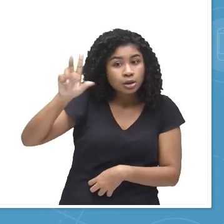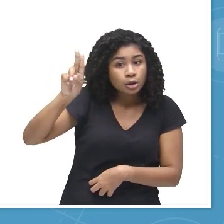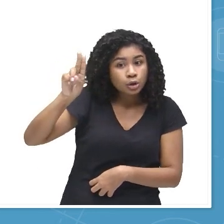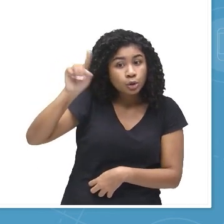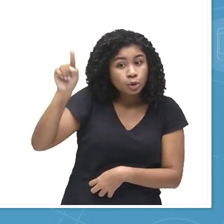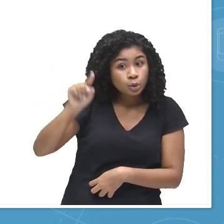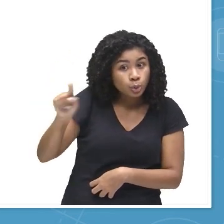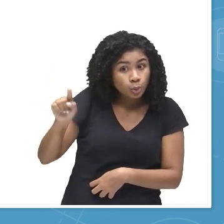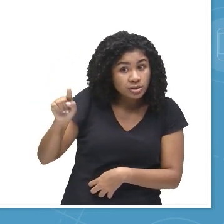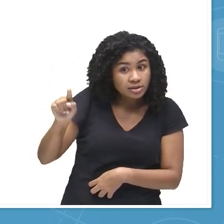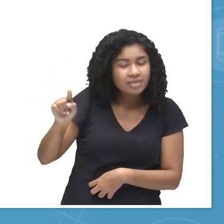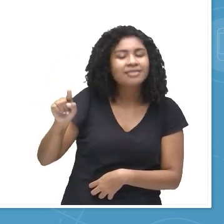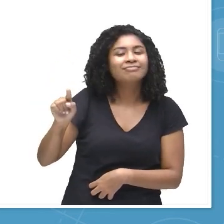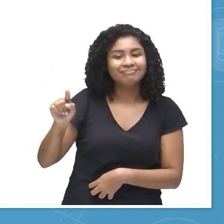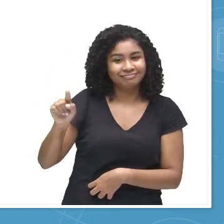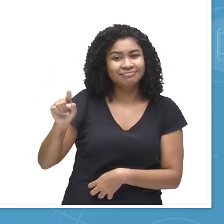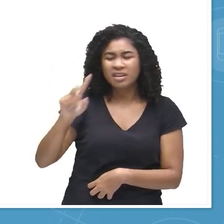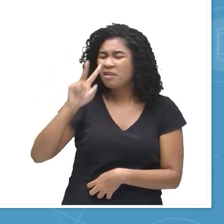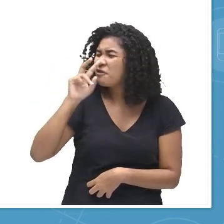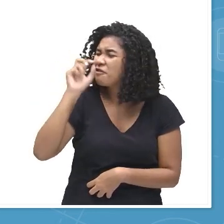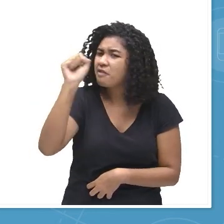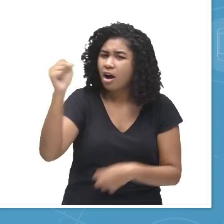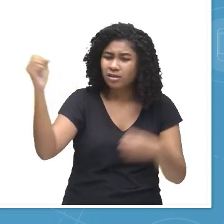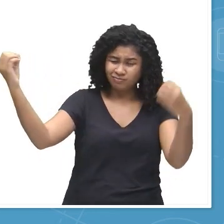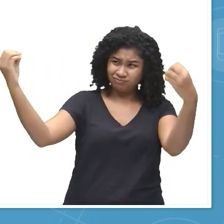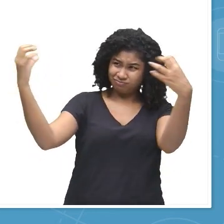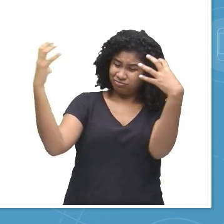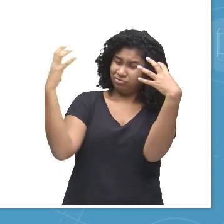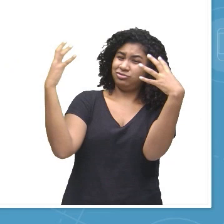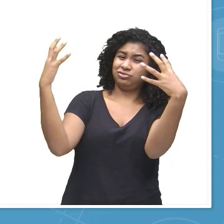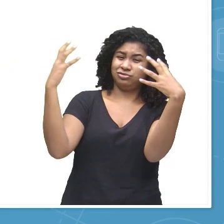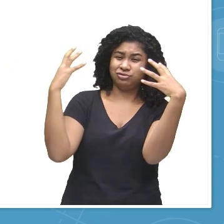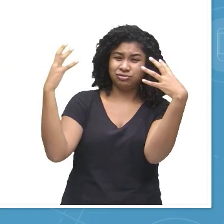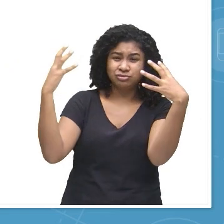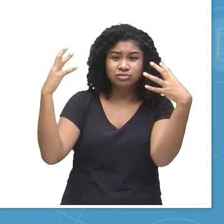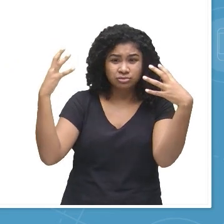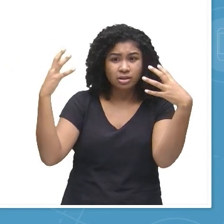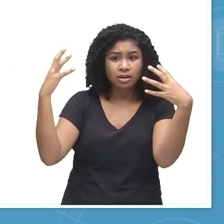luz. Então, os astrônomos, eles fazem,